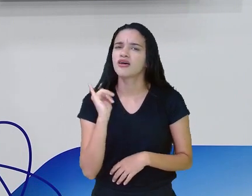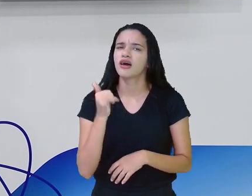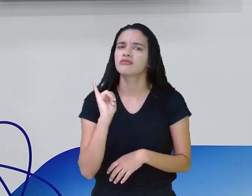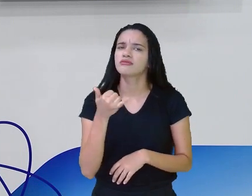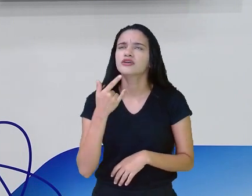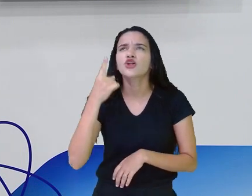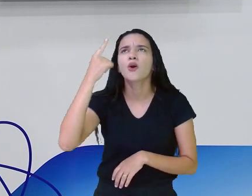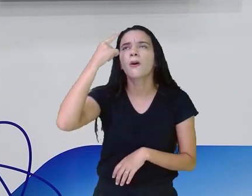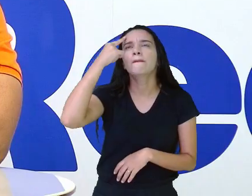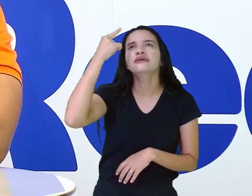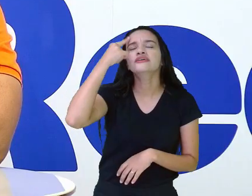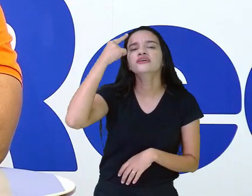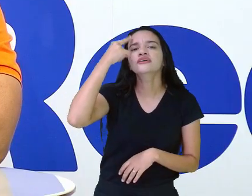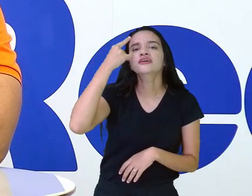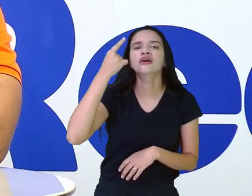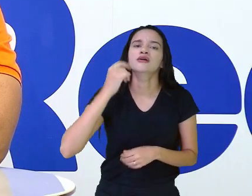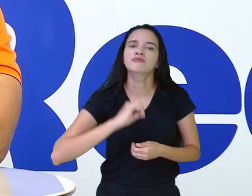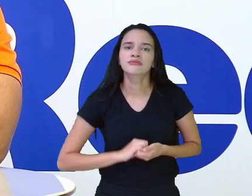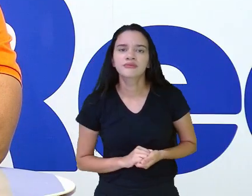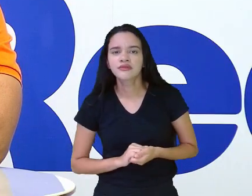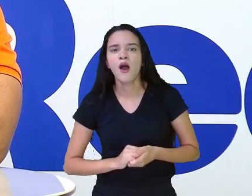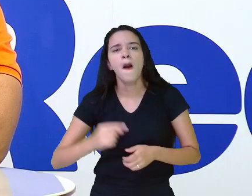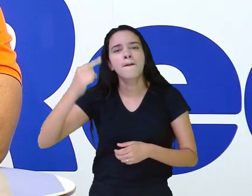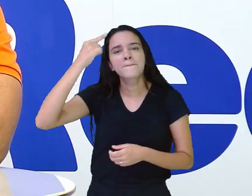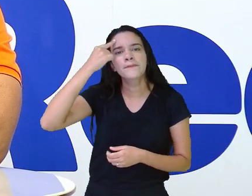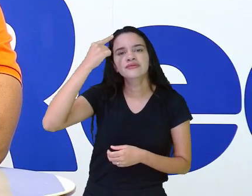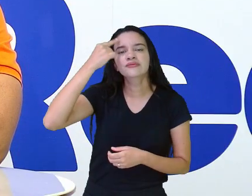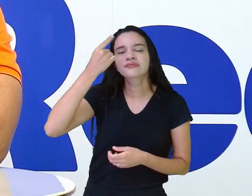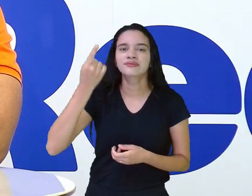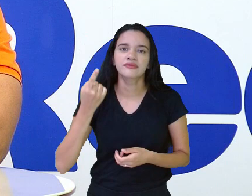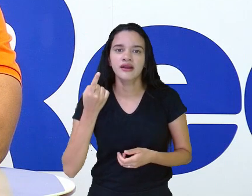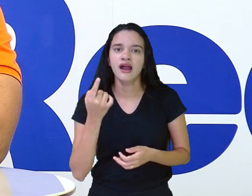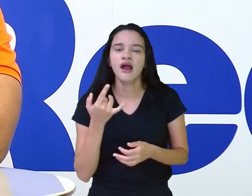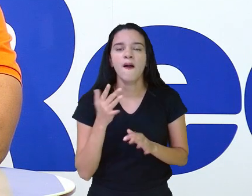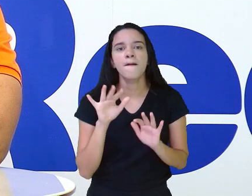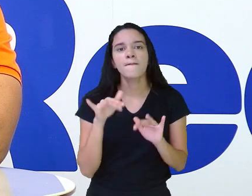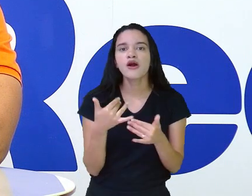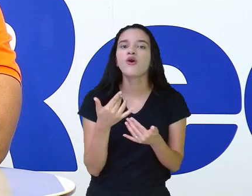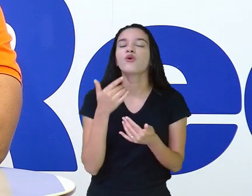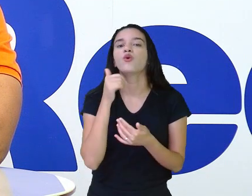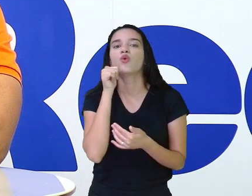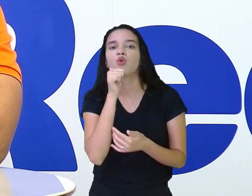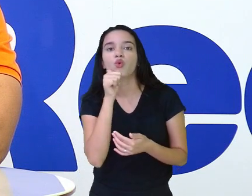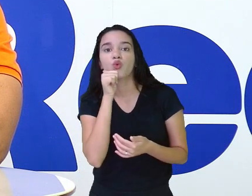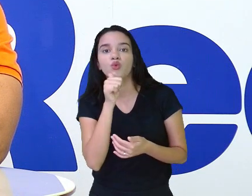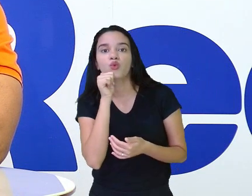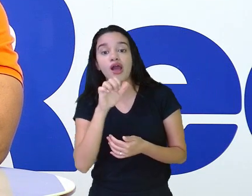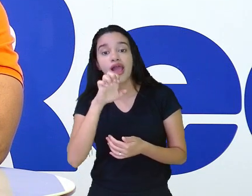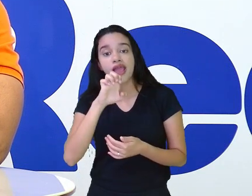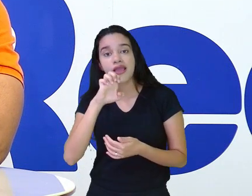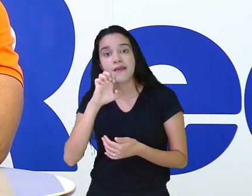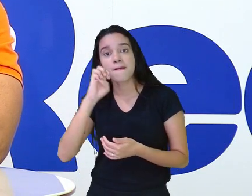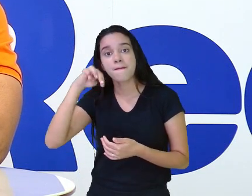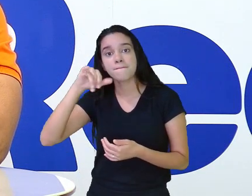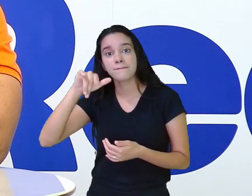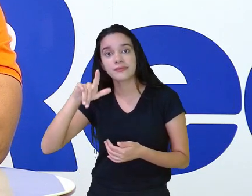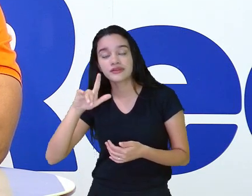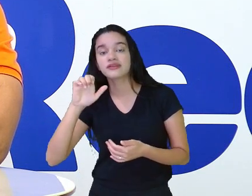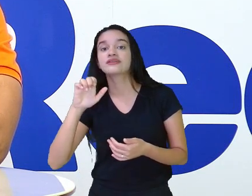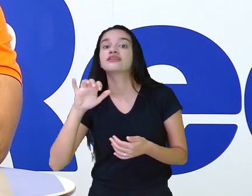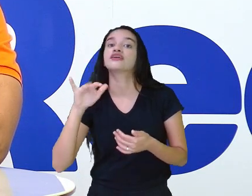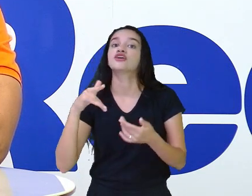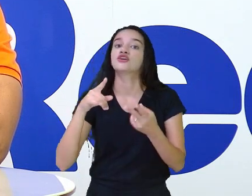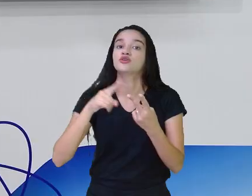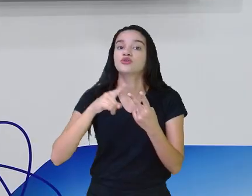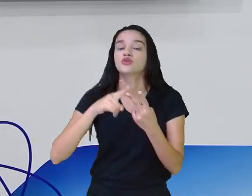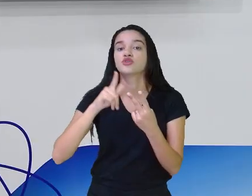estão pensativos? Pensativos aqui, né? O José, o Luan, a Emily estão pensativos. Até agora não responderam.